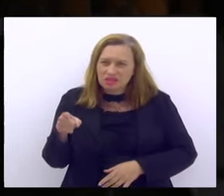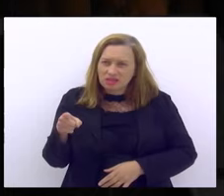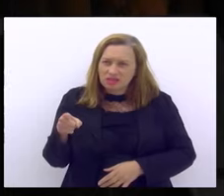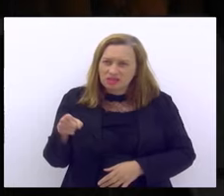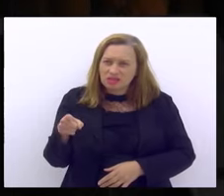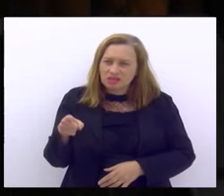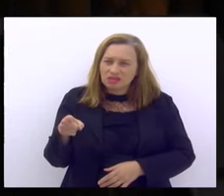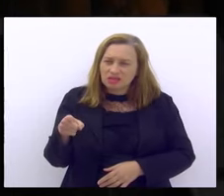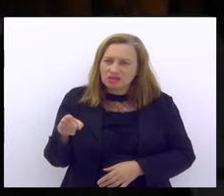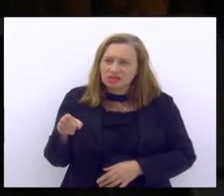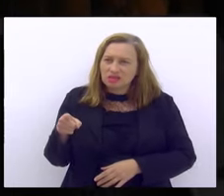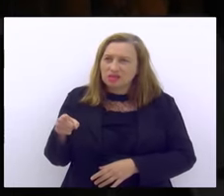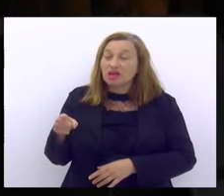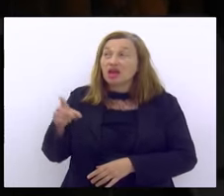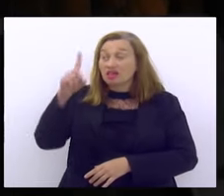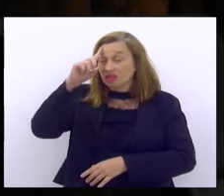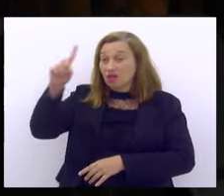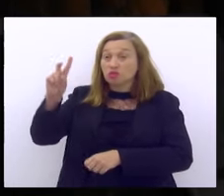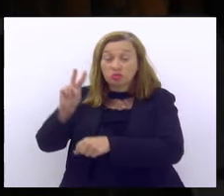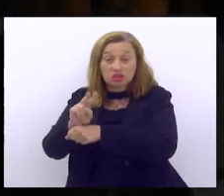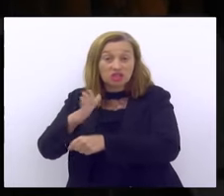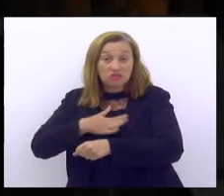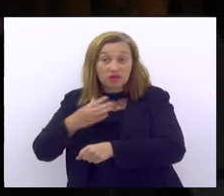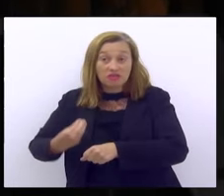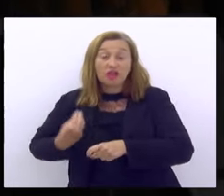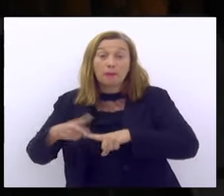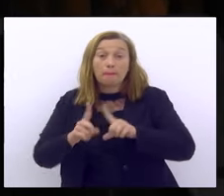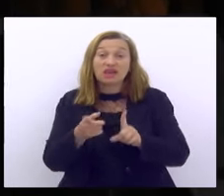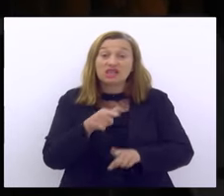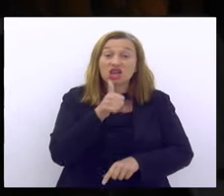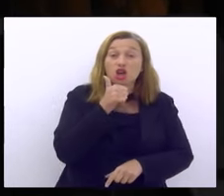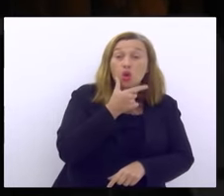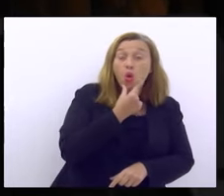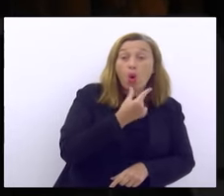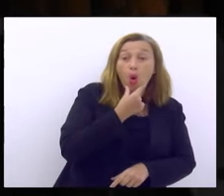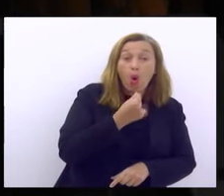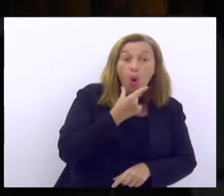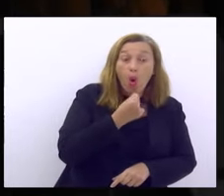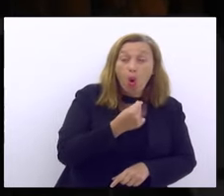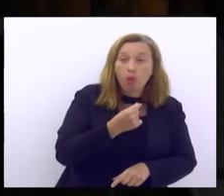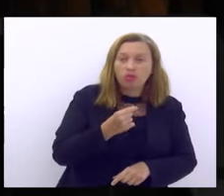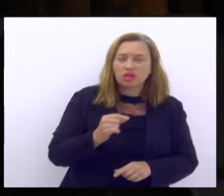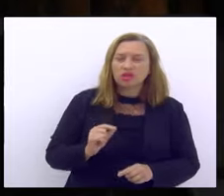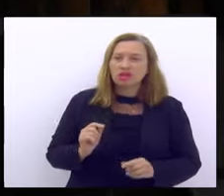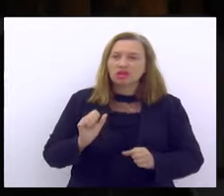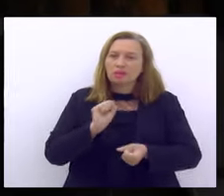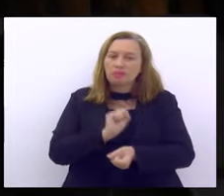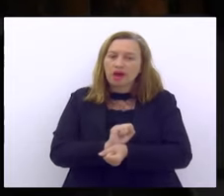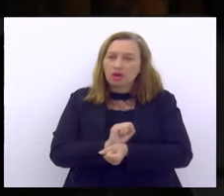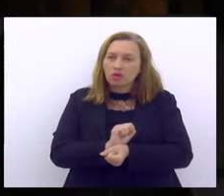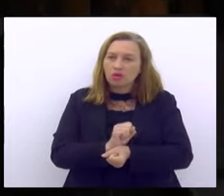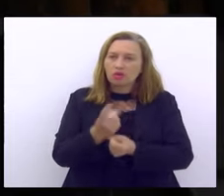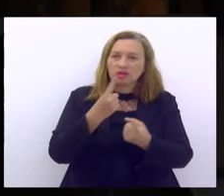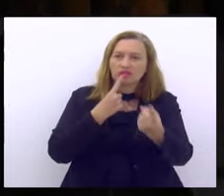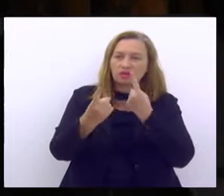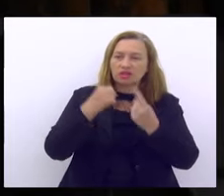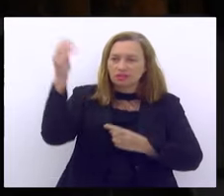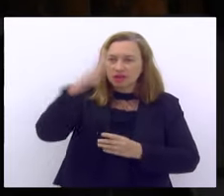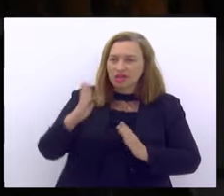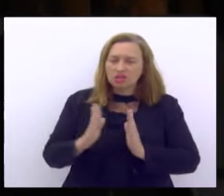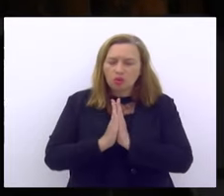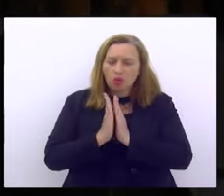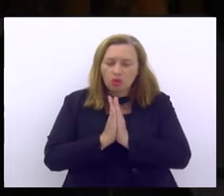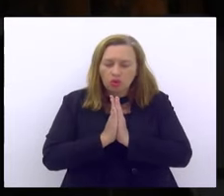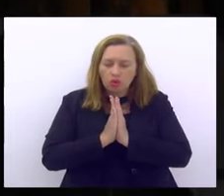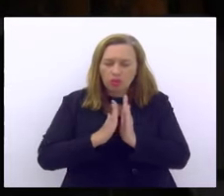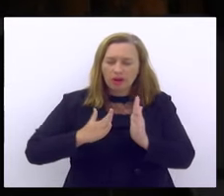além de Deus, óbvio. Mas aquele homem que parou na Avenida Brasil ontem e fez uma oração abraçada a mim, ao deputado Poubel, ao deputado